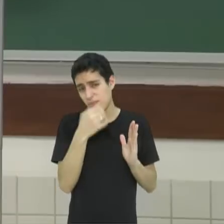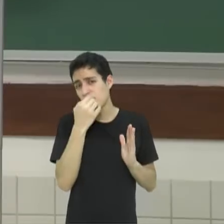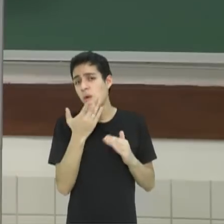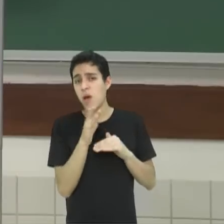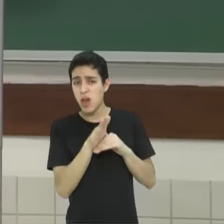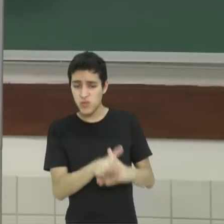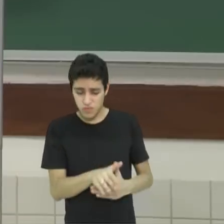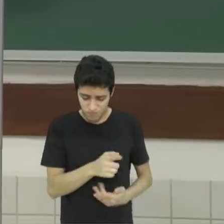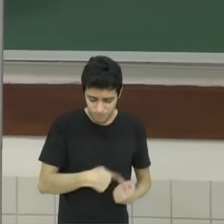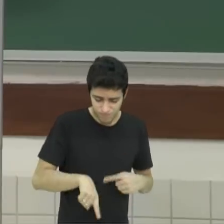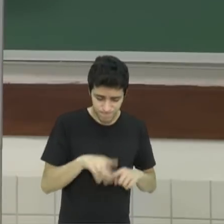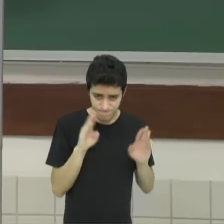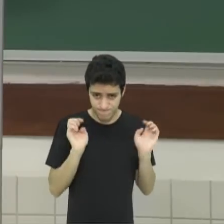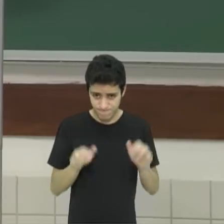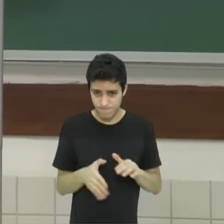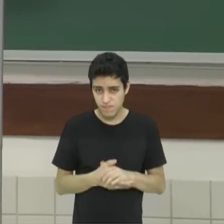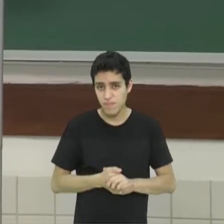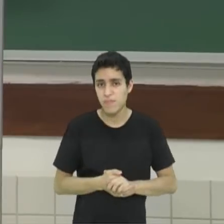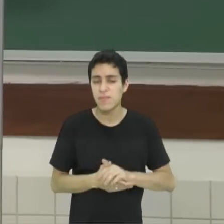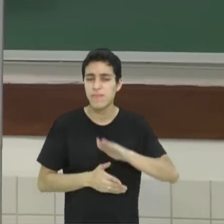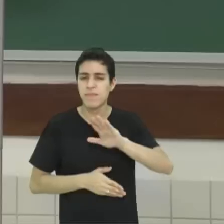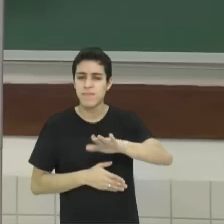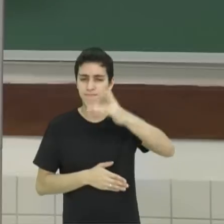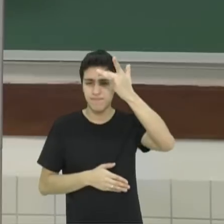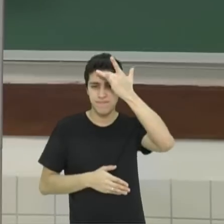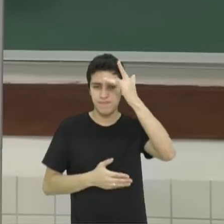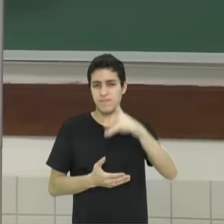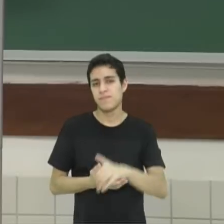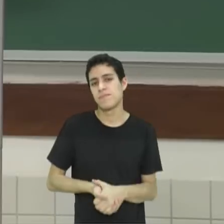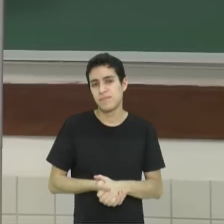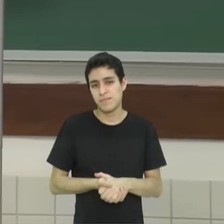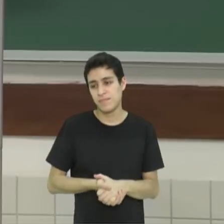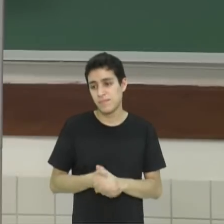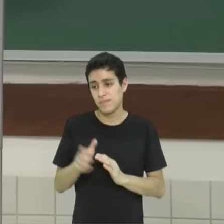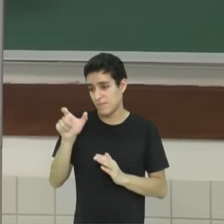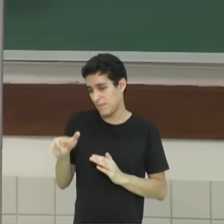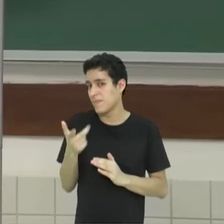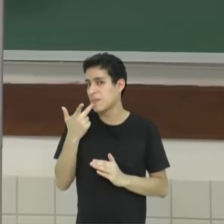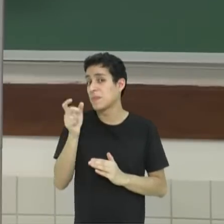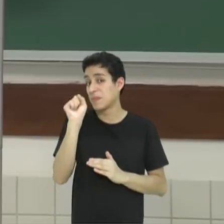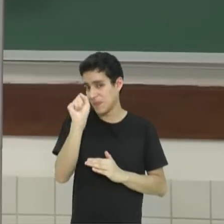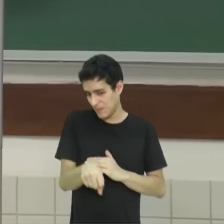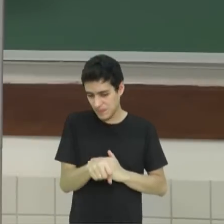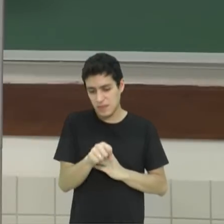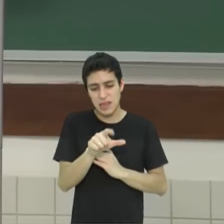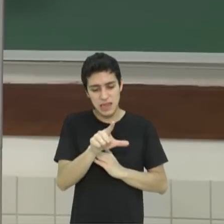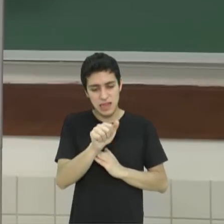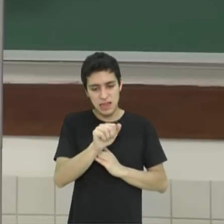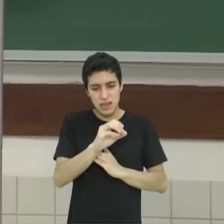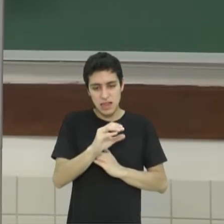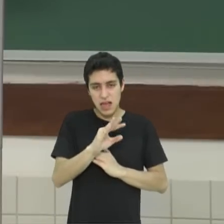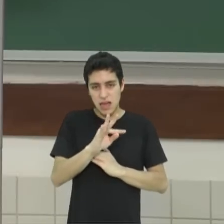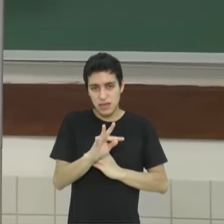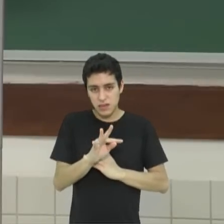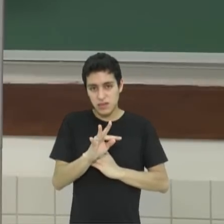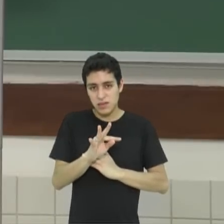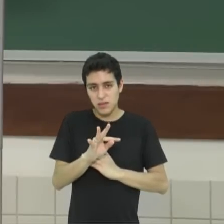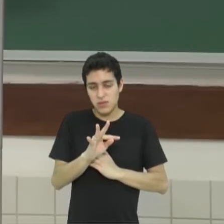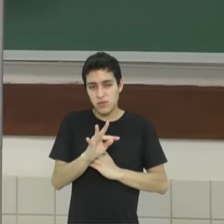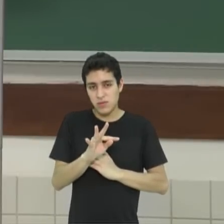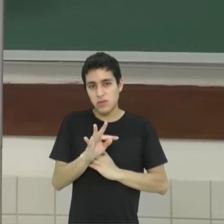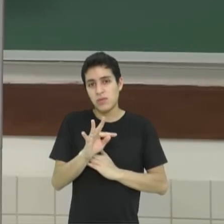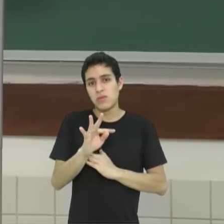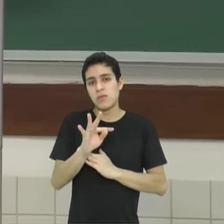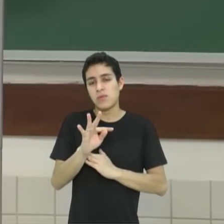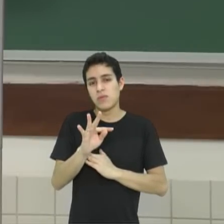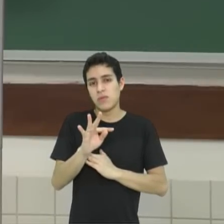ajudam na digestão. Só não esqueça, ele disse sim, lactobacilos são bons, mas lá dentro tinha